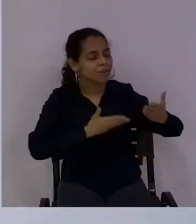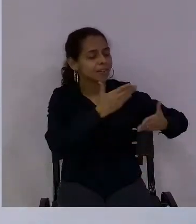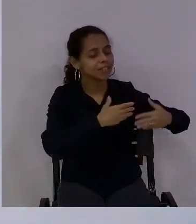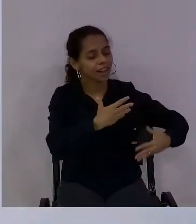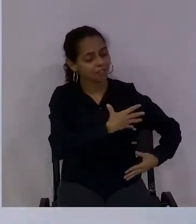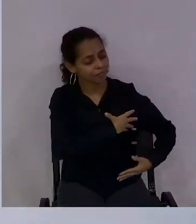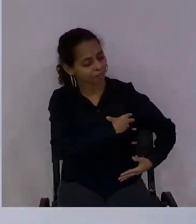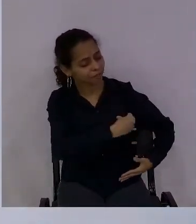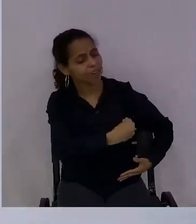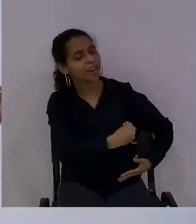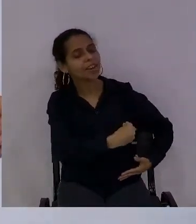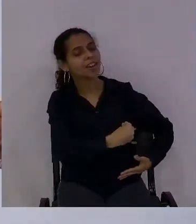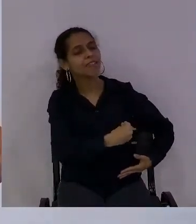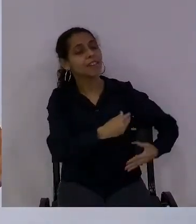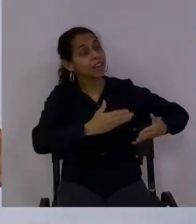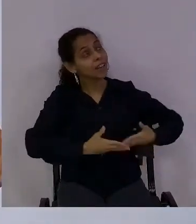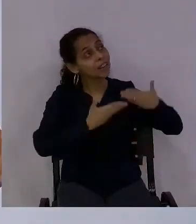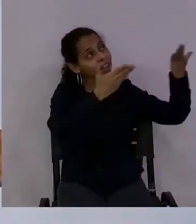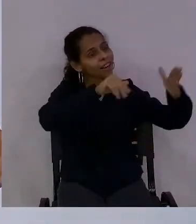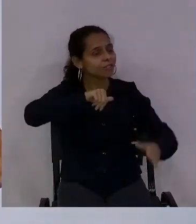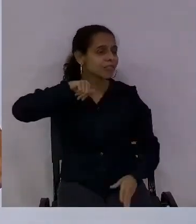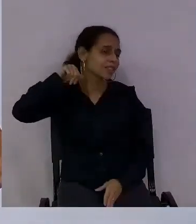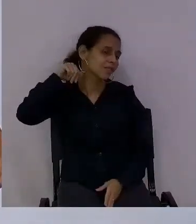Senhor um sacrifício.